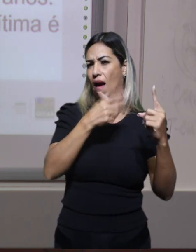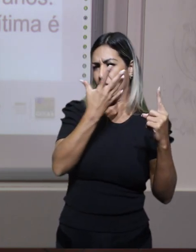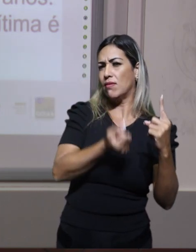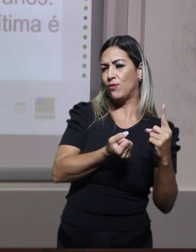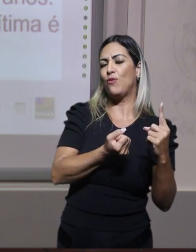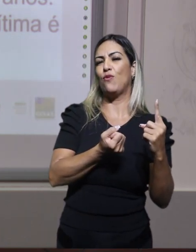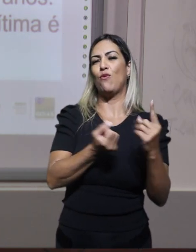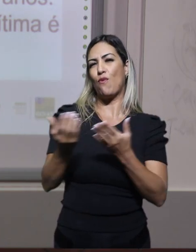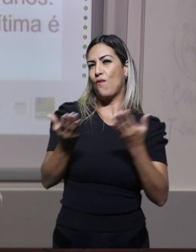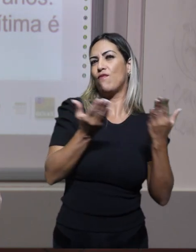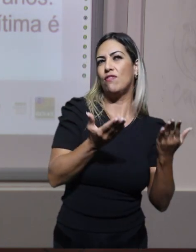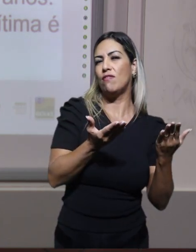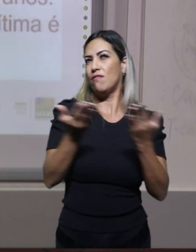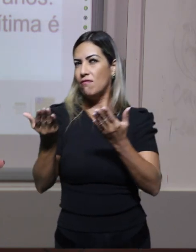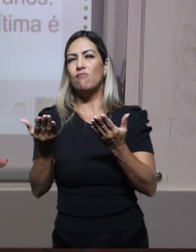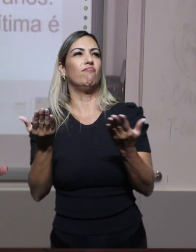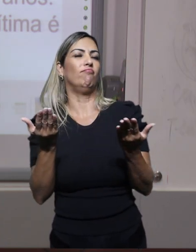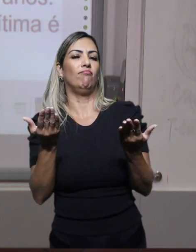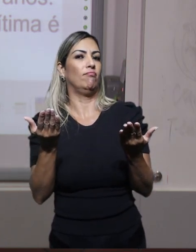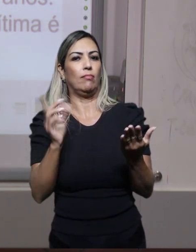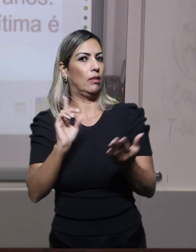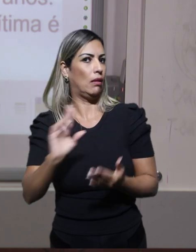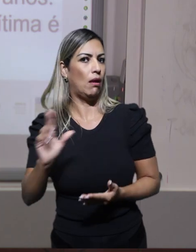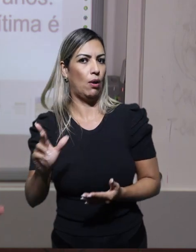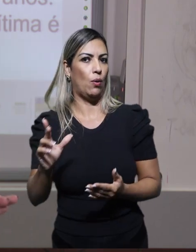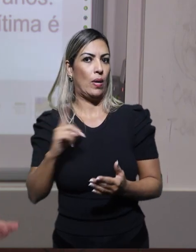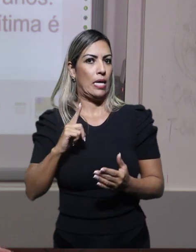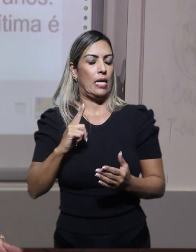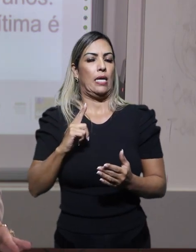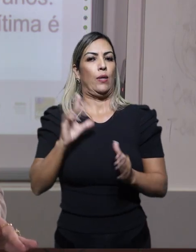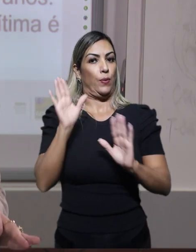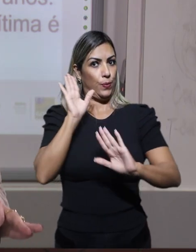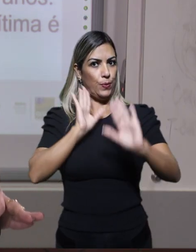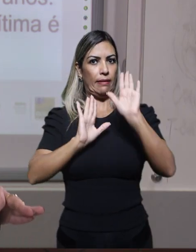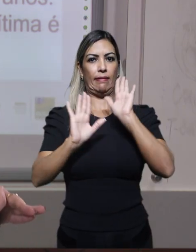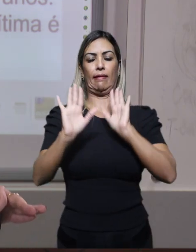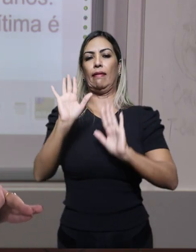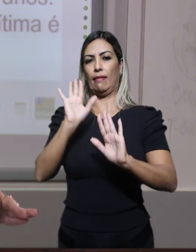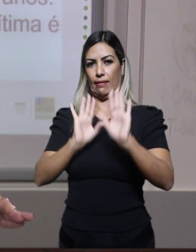consentimento, foi um mero convite. Não, é muito tênue essa linha